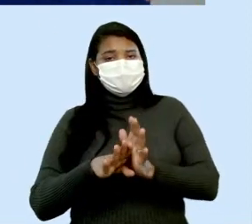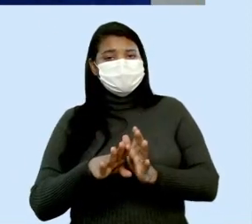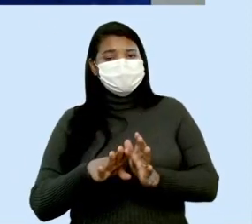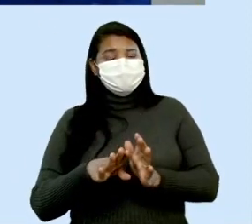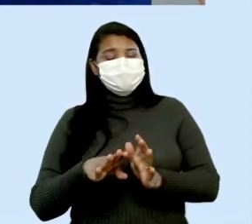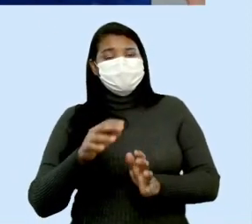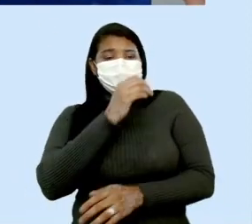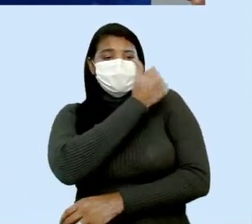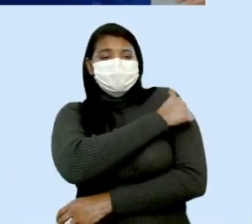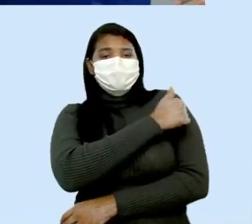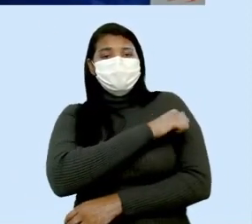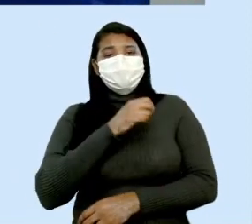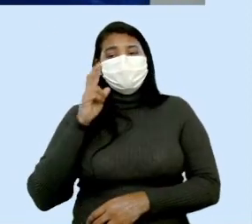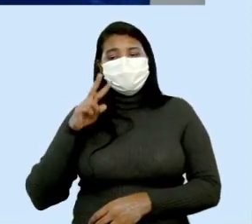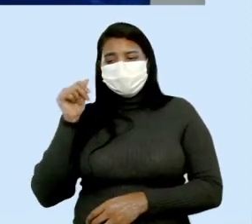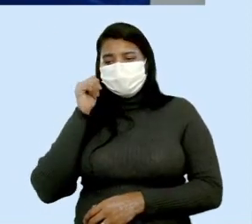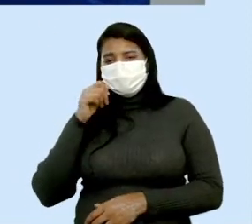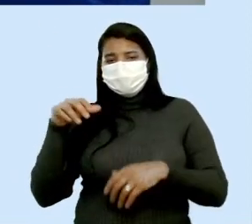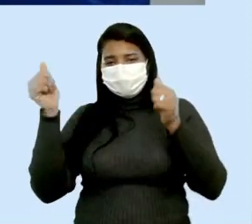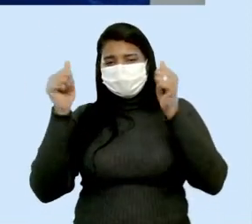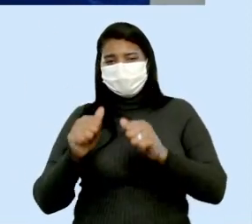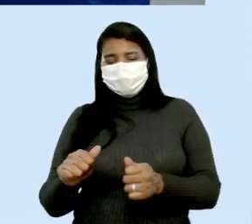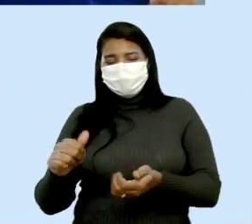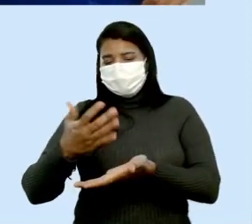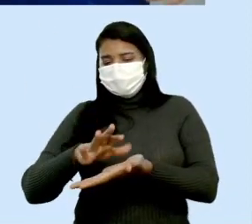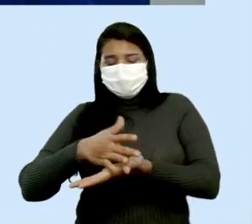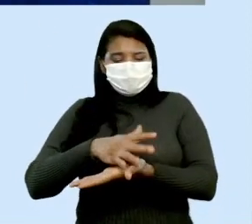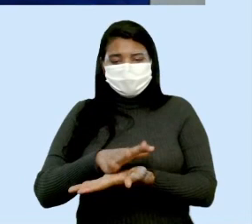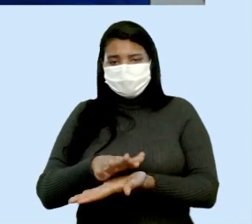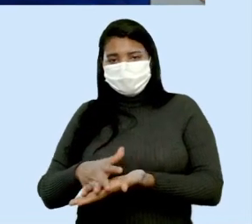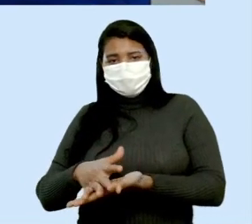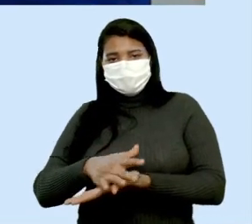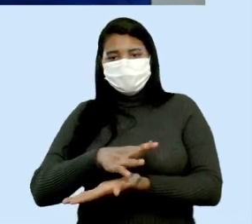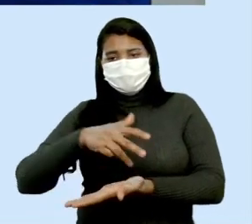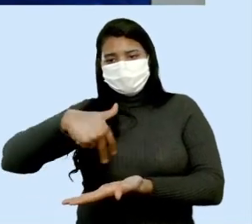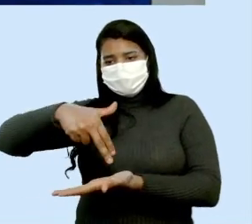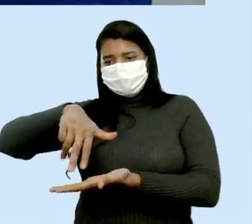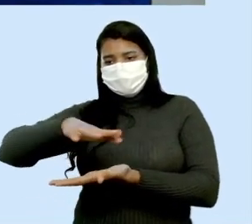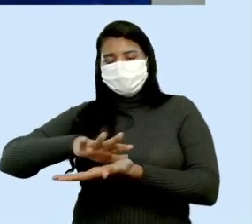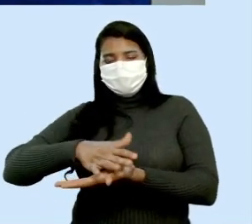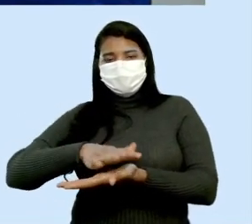né, que é a terra do samba, que é considerada a terra do samba, né, não quer dizer que seja.